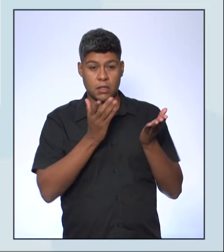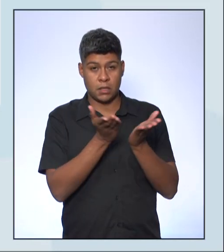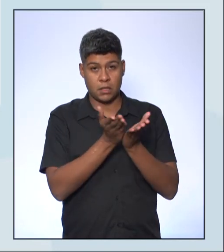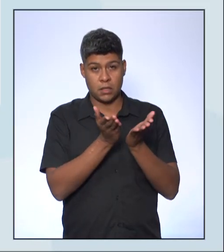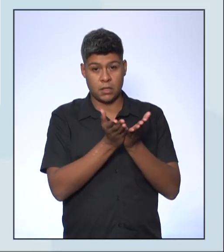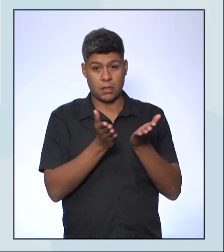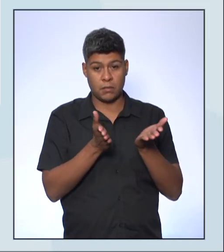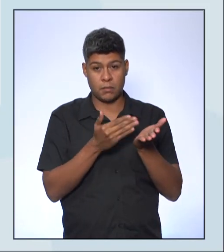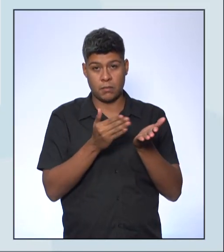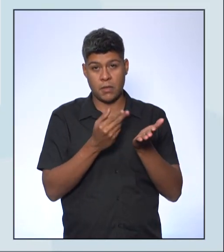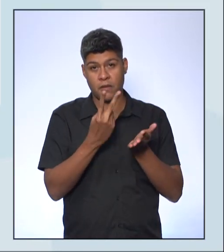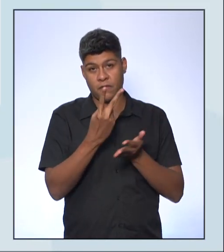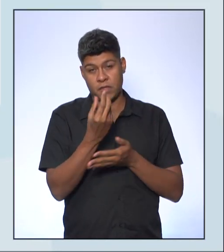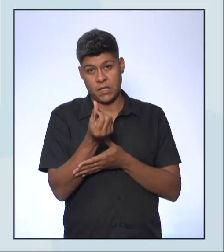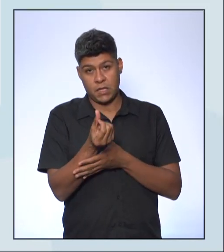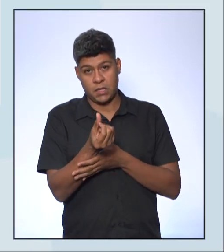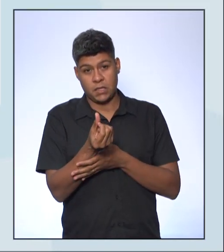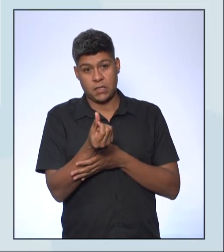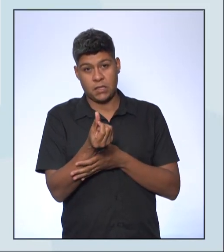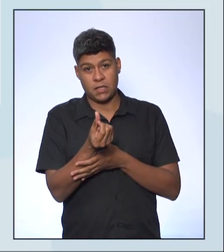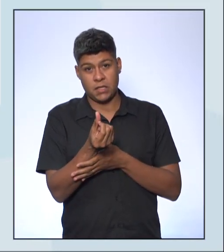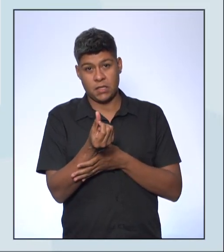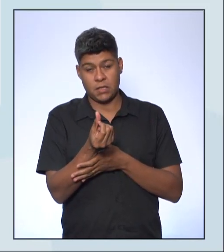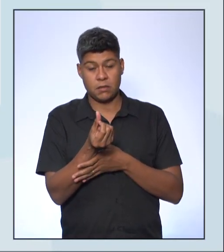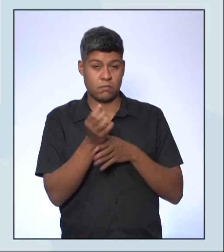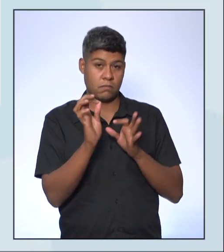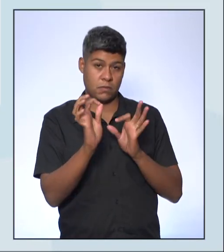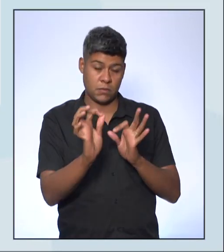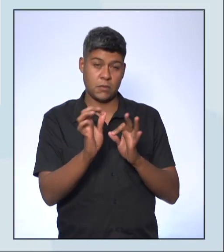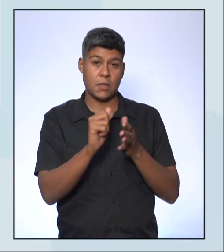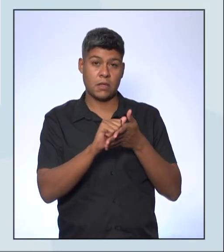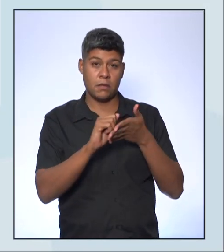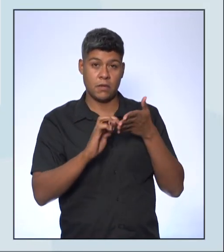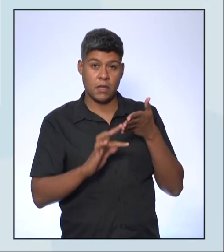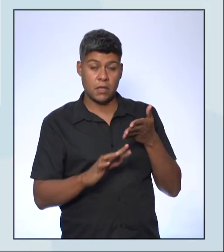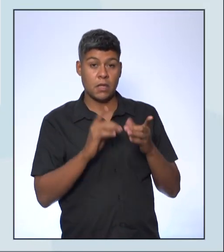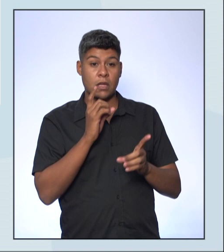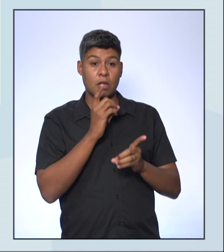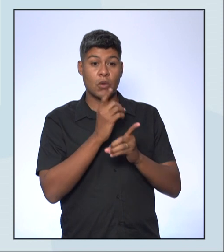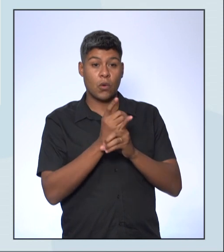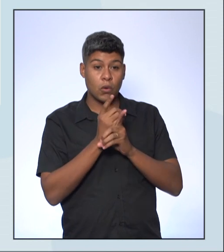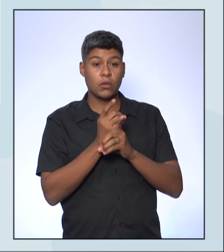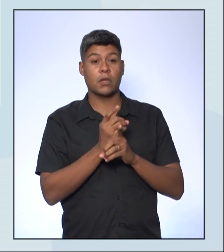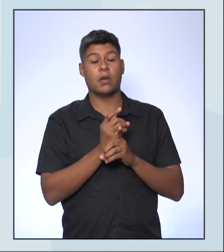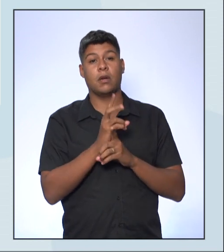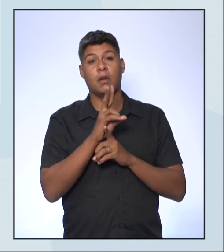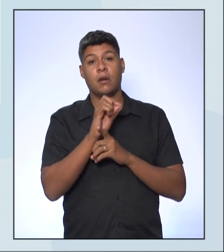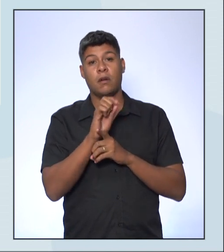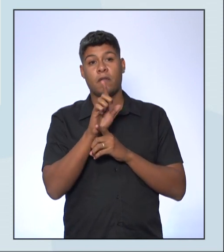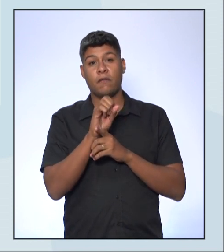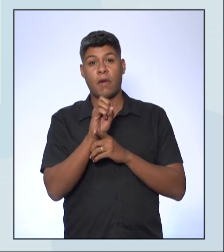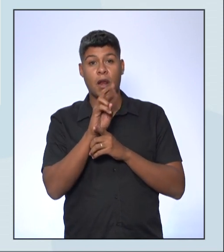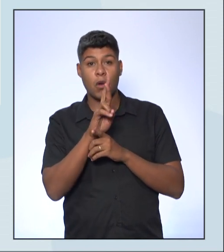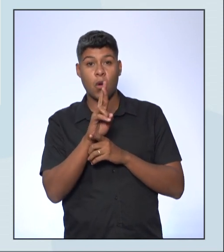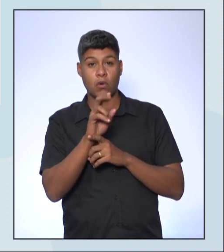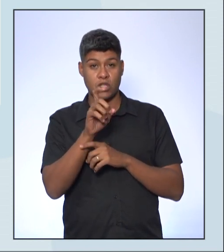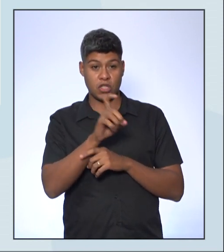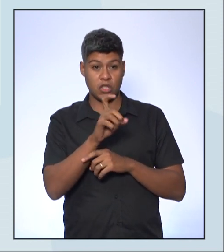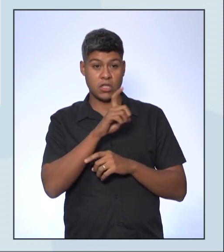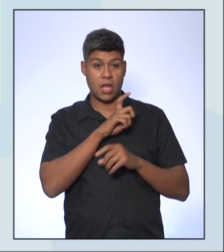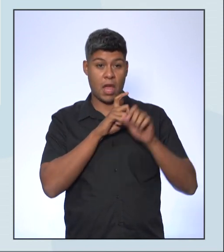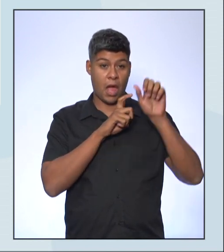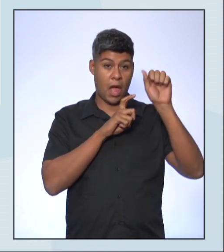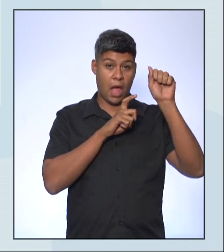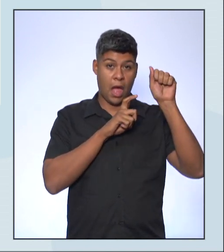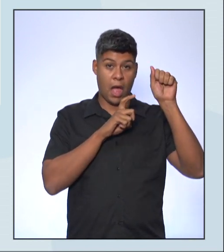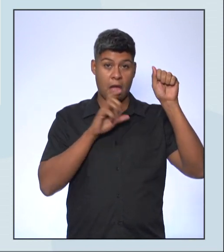página 26, se eu não me engano. Tá certo? Essa é uma atividade para você encontrar o valor do x, que é o ângulo que está em verde. Tem a letra A e a letra